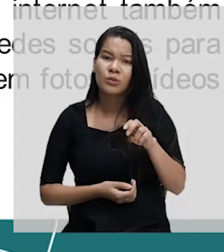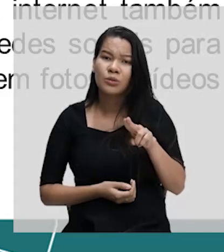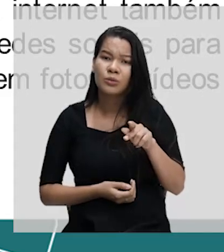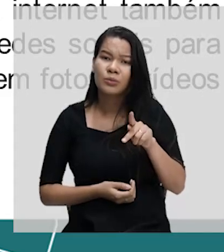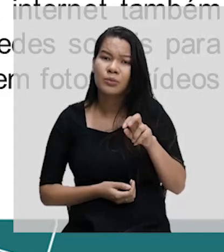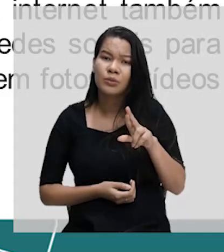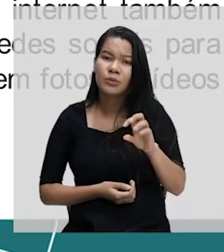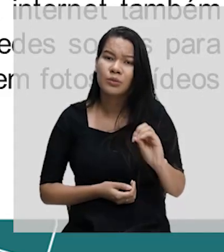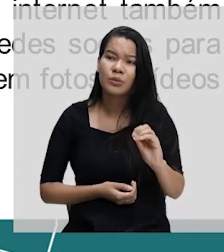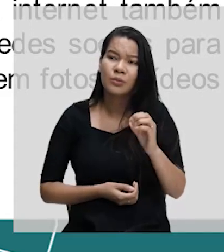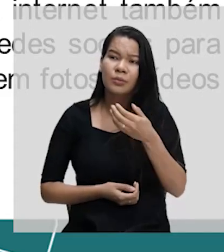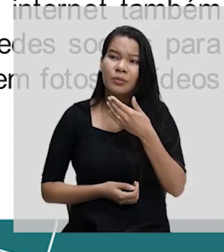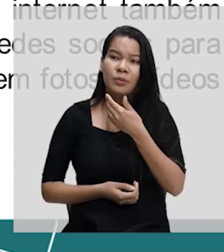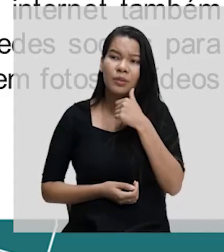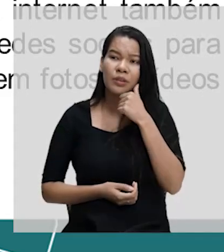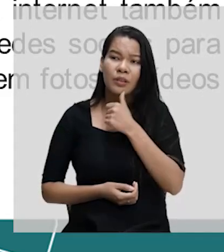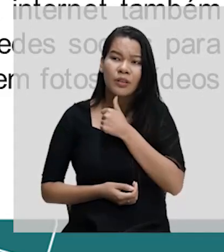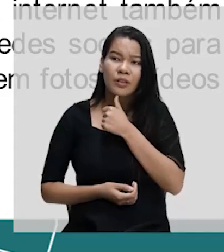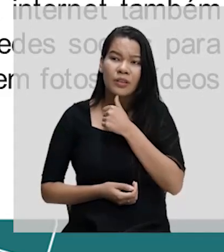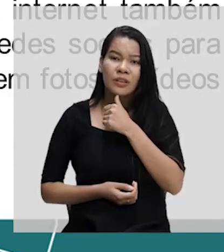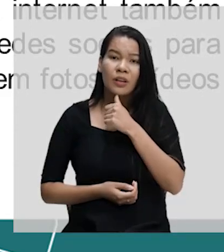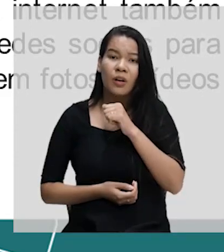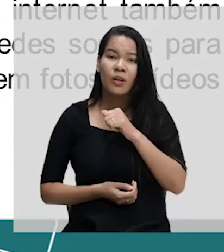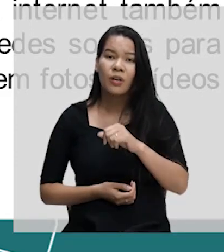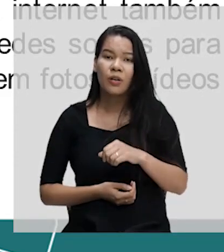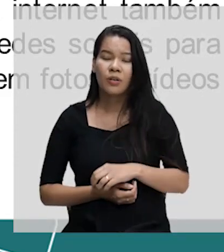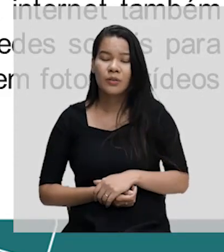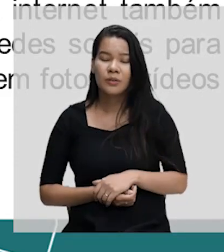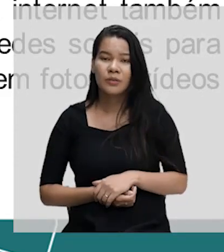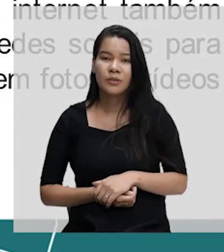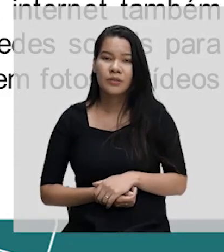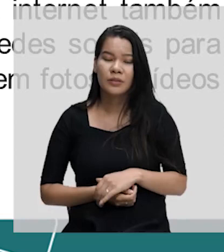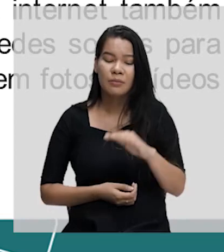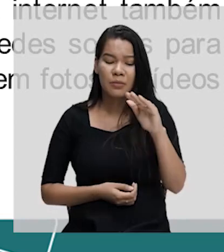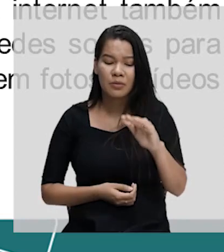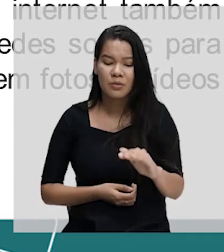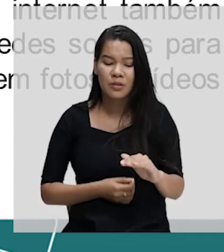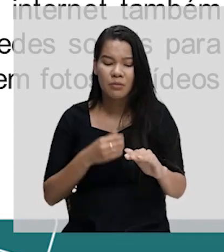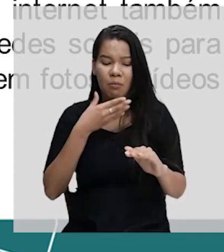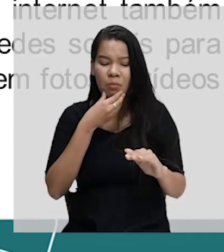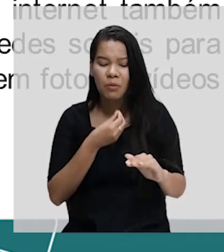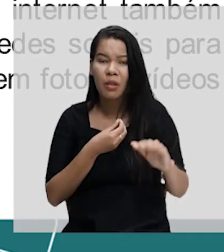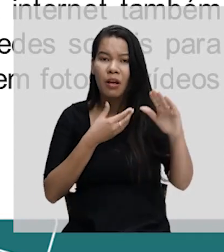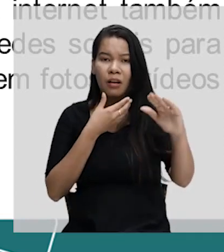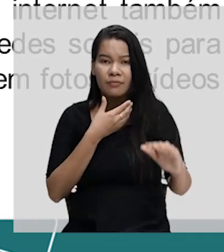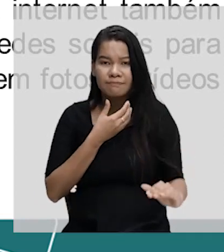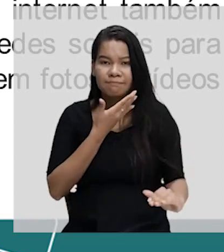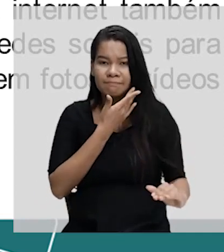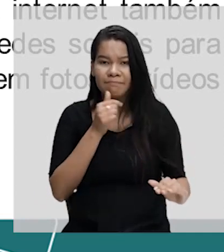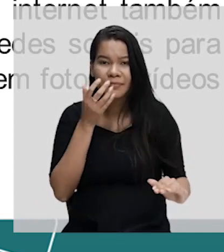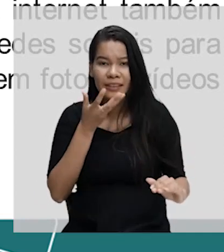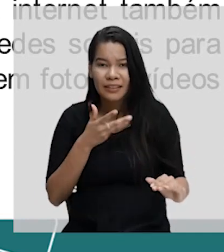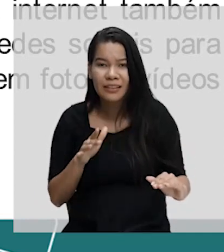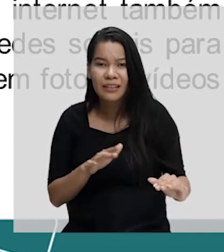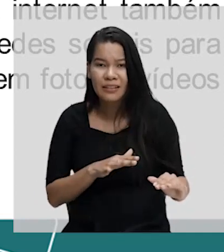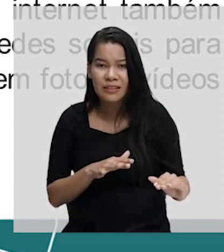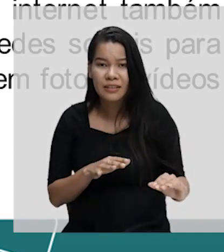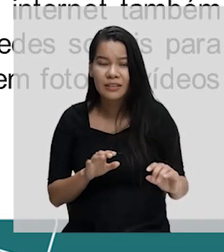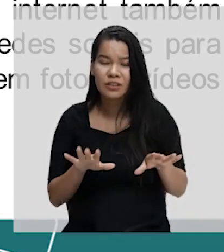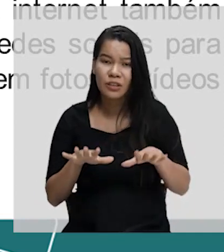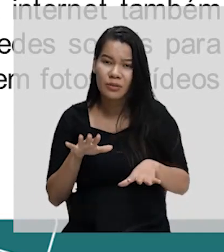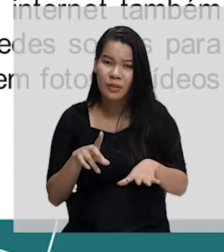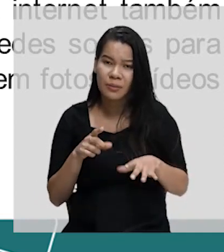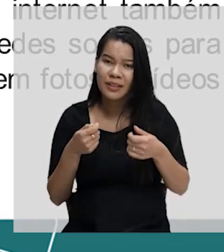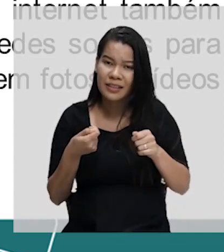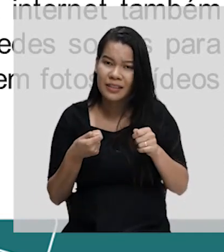menores, tá? Me fugiu a outra palavrinha, de incapaz. Estupro de incapaz, tá? Que geralmente você precisa ver